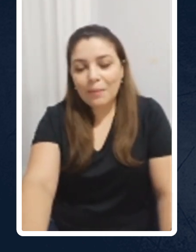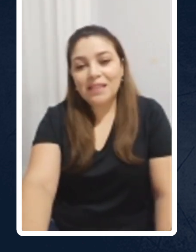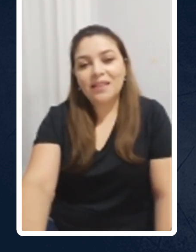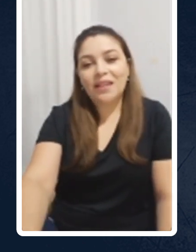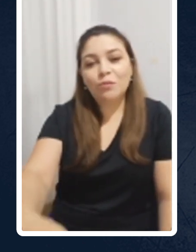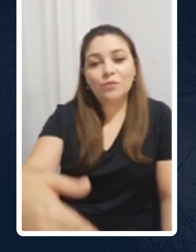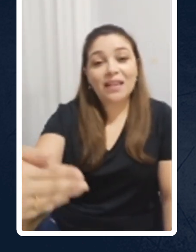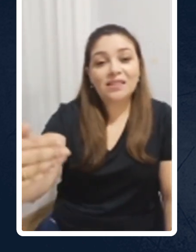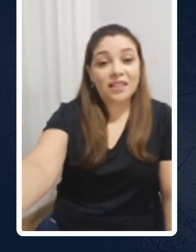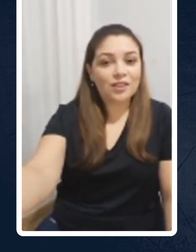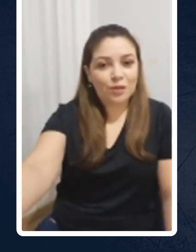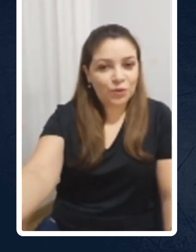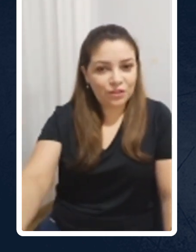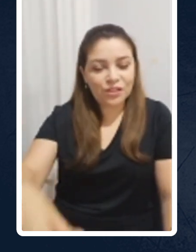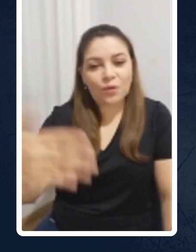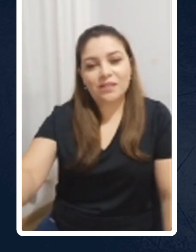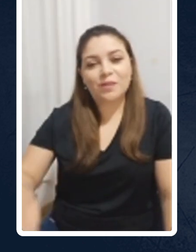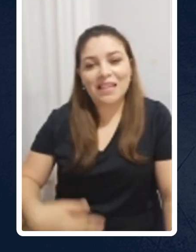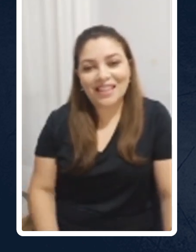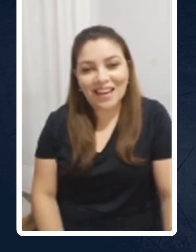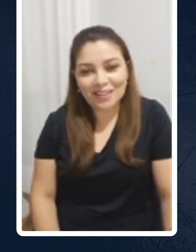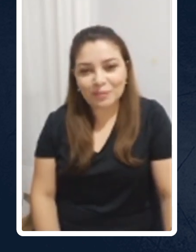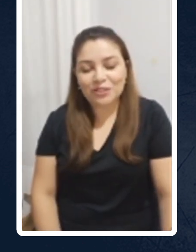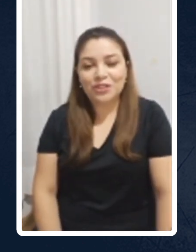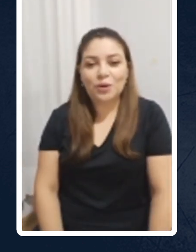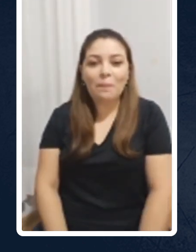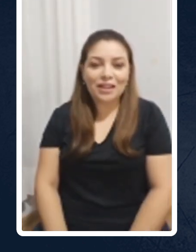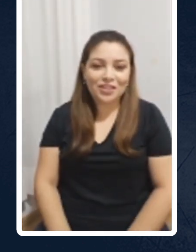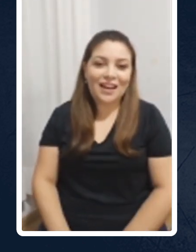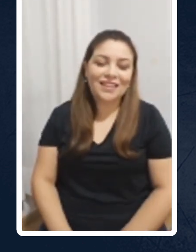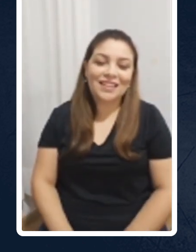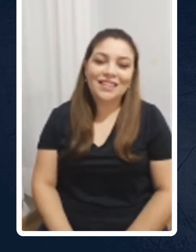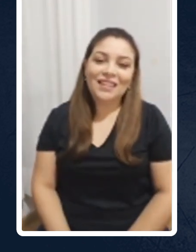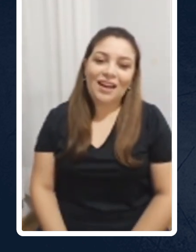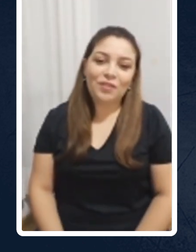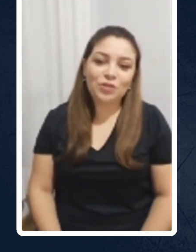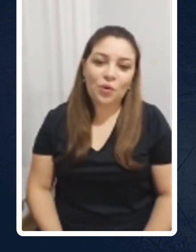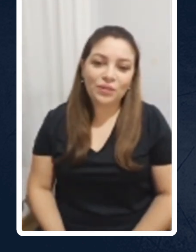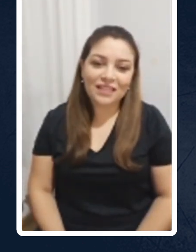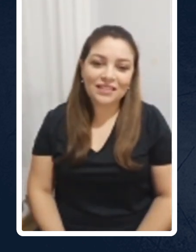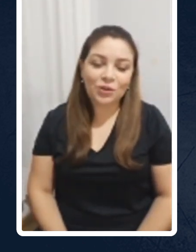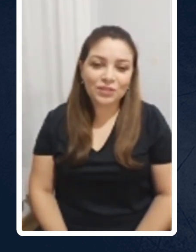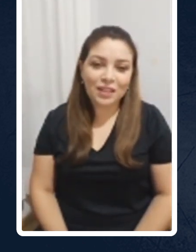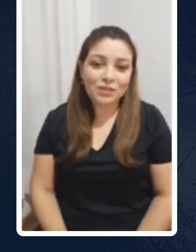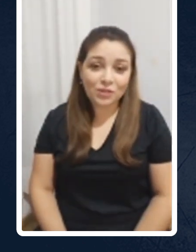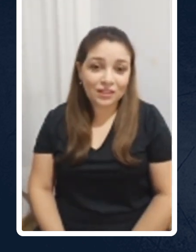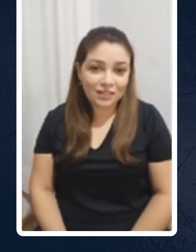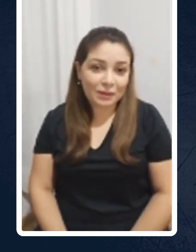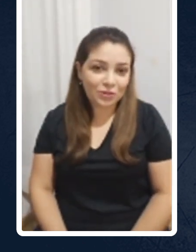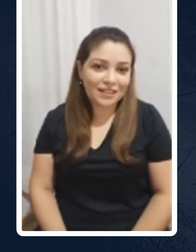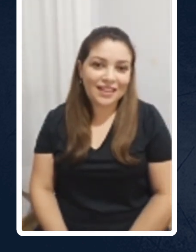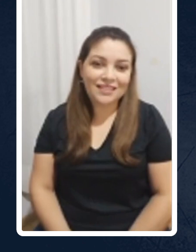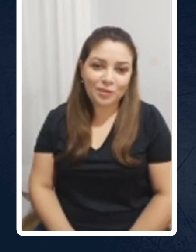tristes, mas que tenhamos mais testemunhos e coisas mais alegres para a gente compartilhar, né? Afinal de contas, todos temos